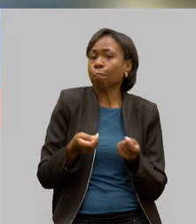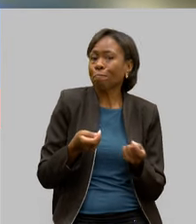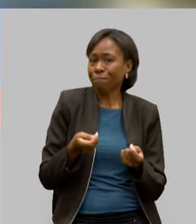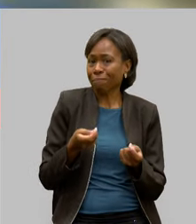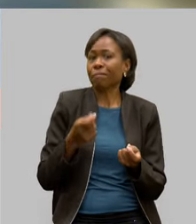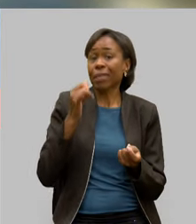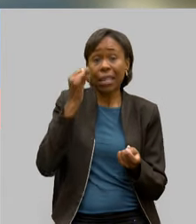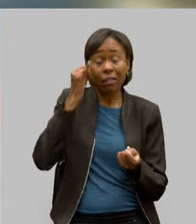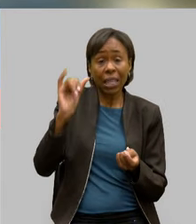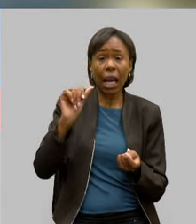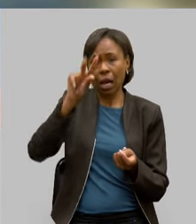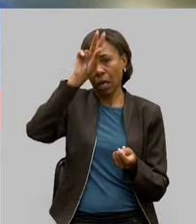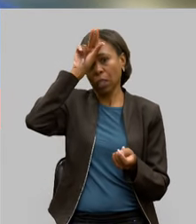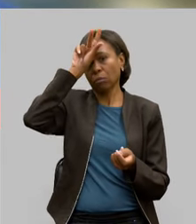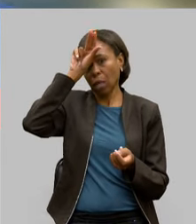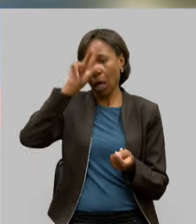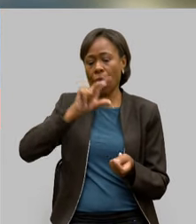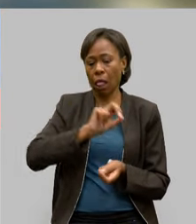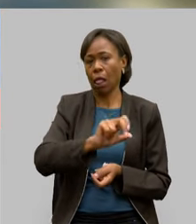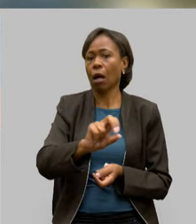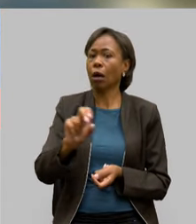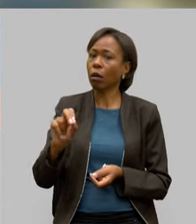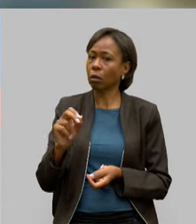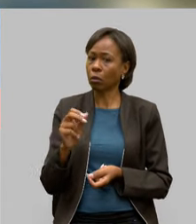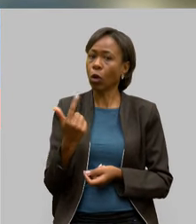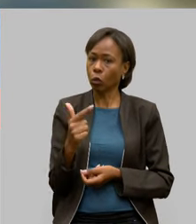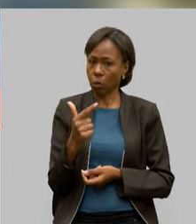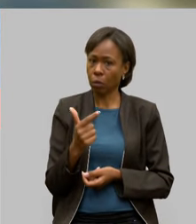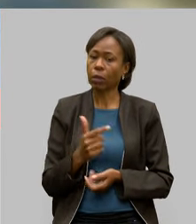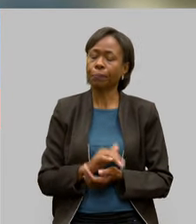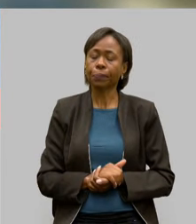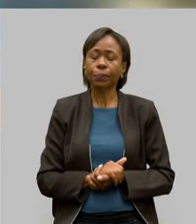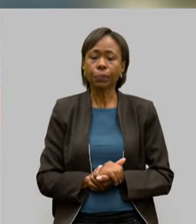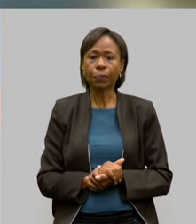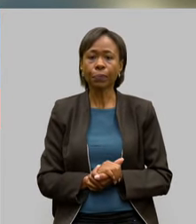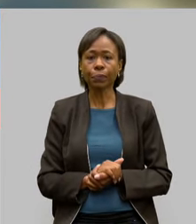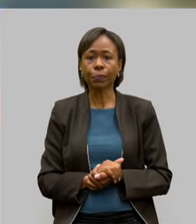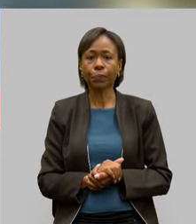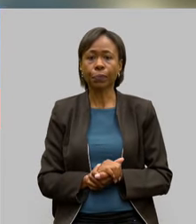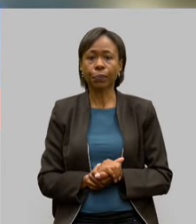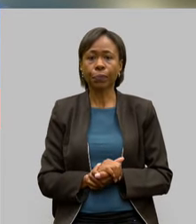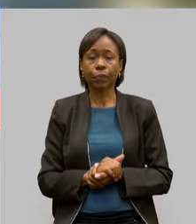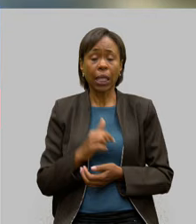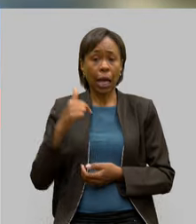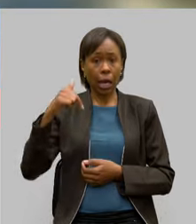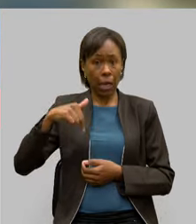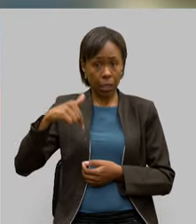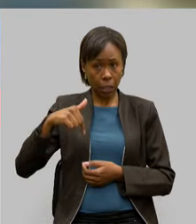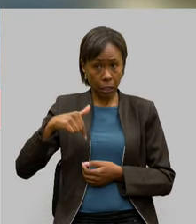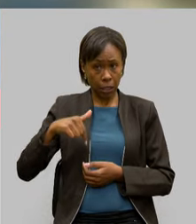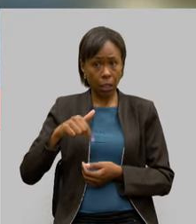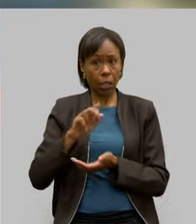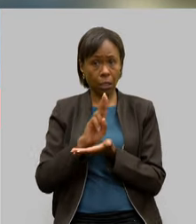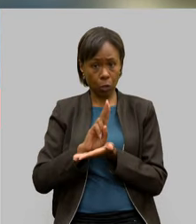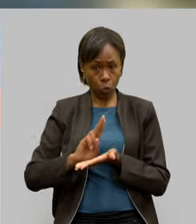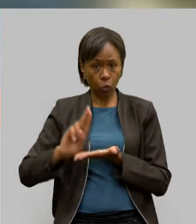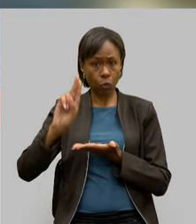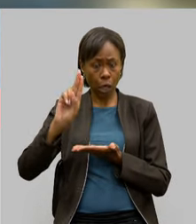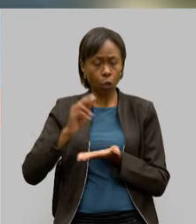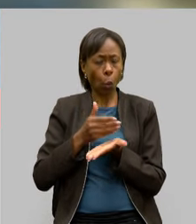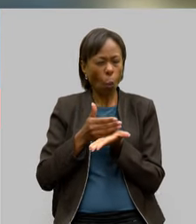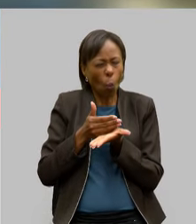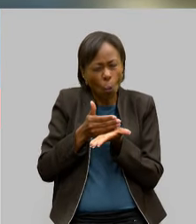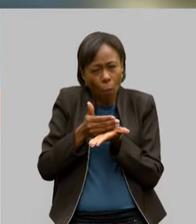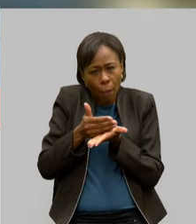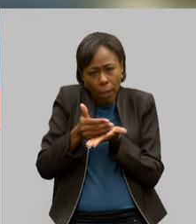ou potenciais insetos praga que cheguem na cultura da cannabis então aqui na universidade nós estamos começando com esse projeto né